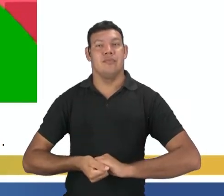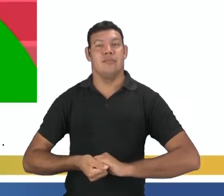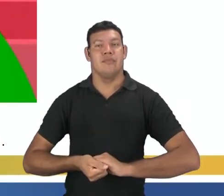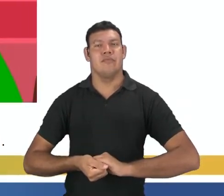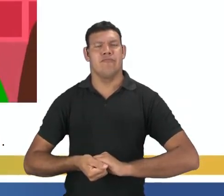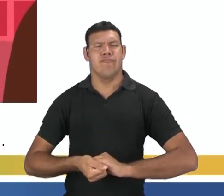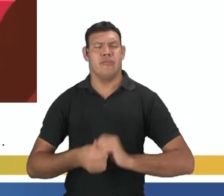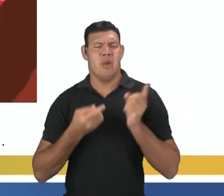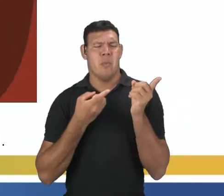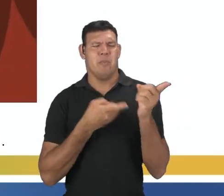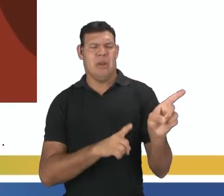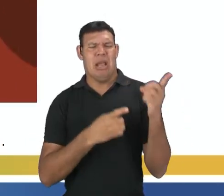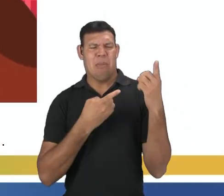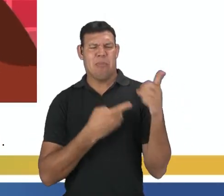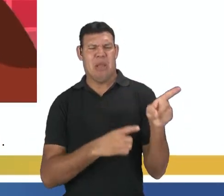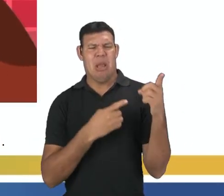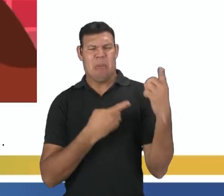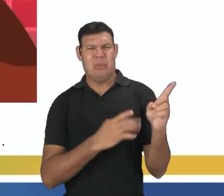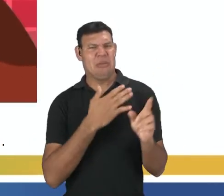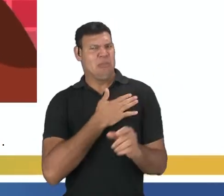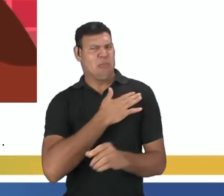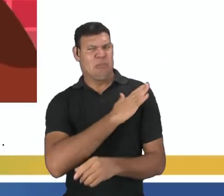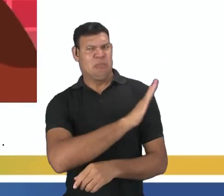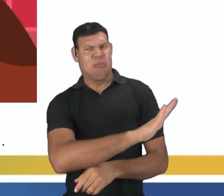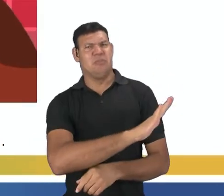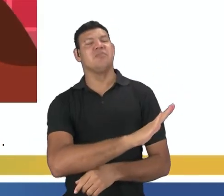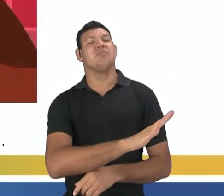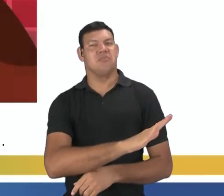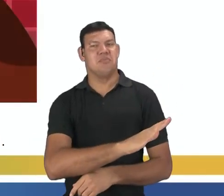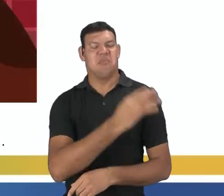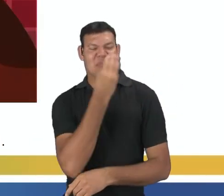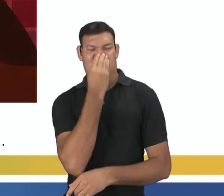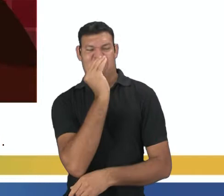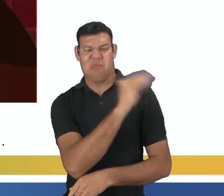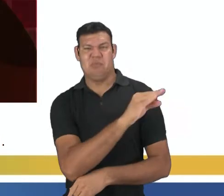Mas elas não gostavam muito de Cinderela e sempre a tratavam mal.